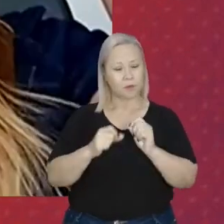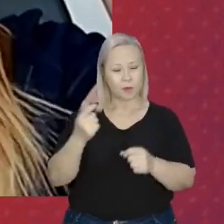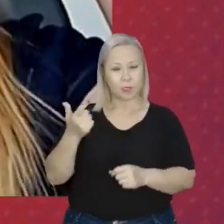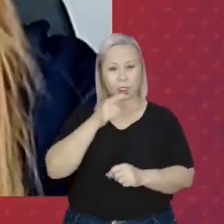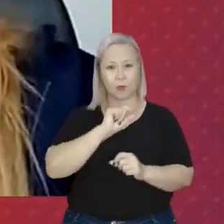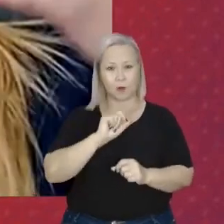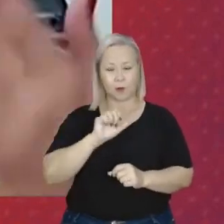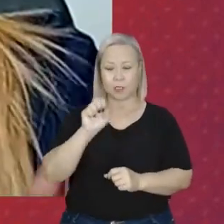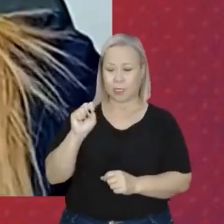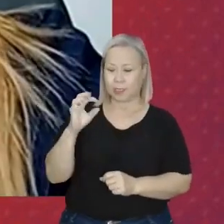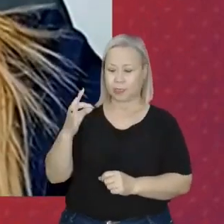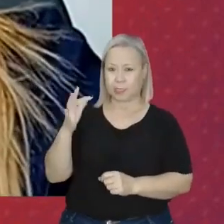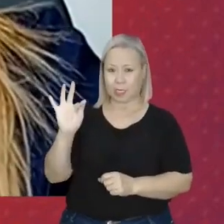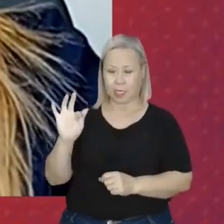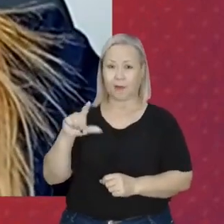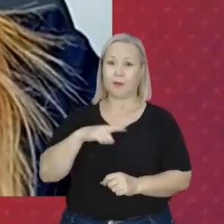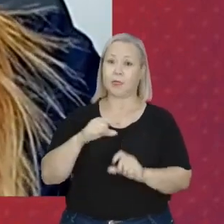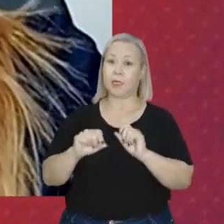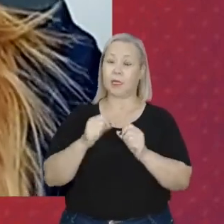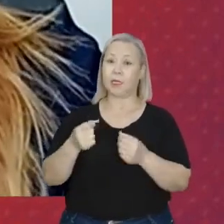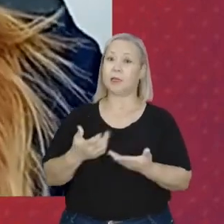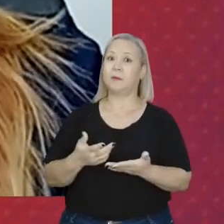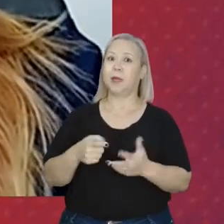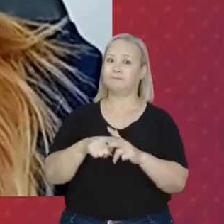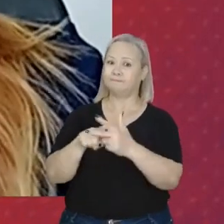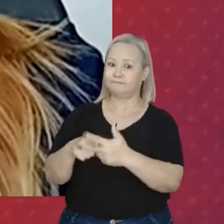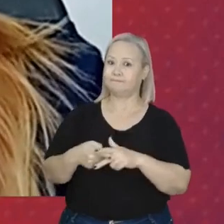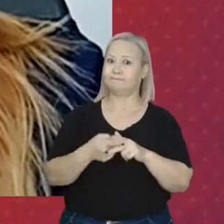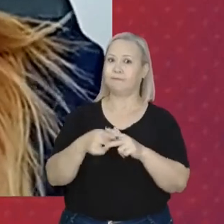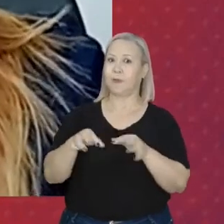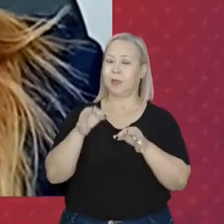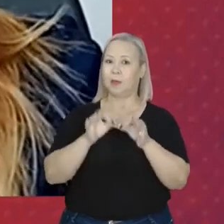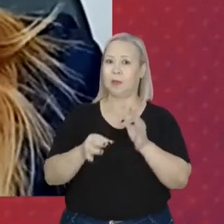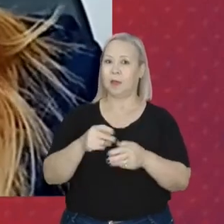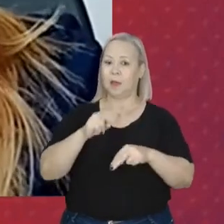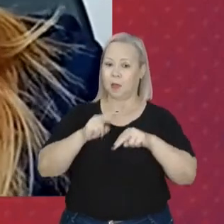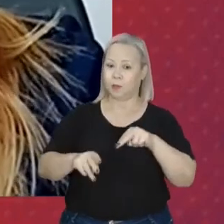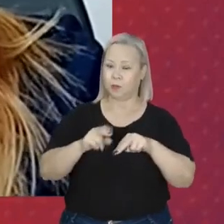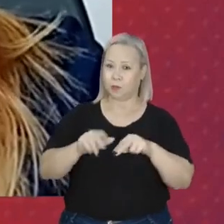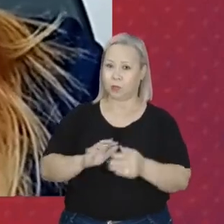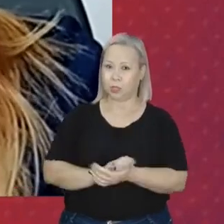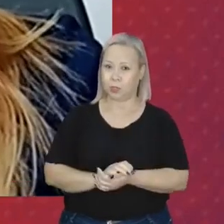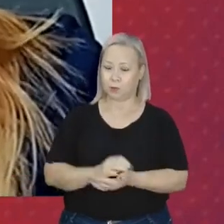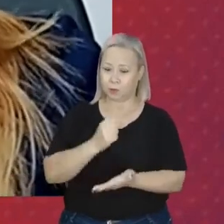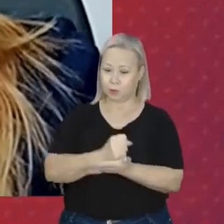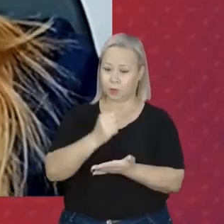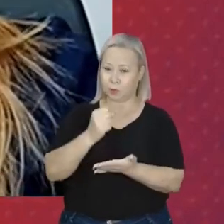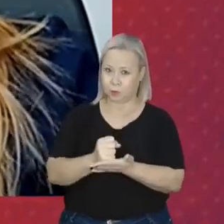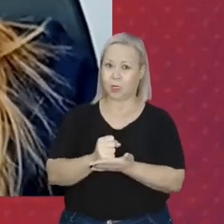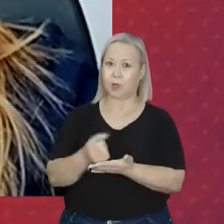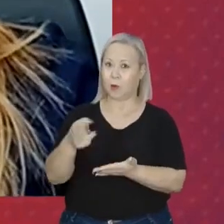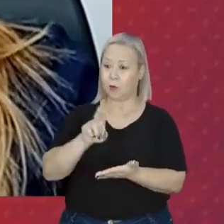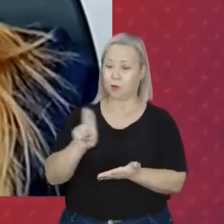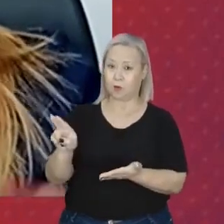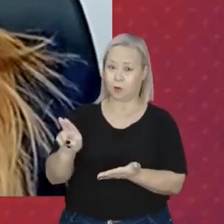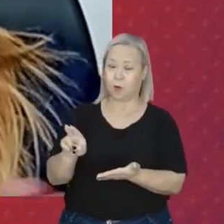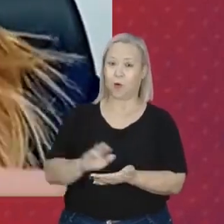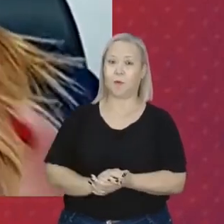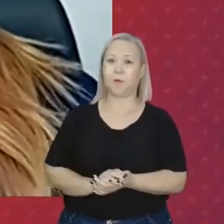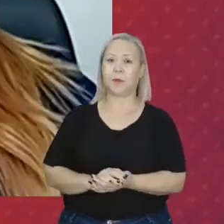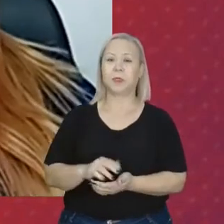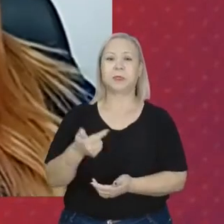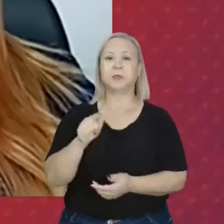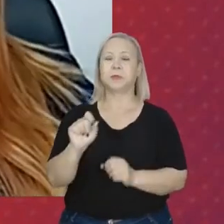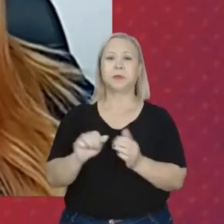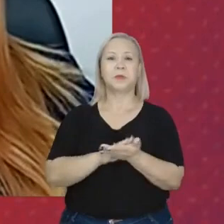governo, e teve a conquista também da retificação, né, de nome e gênero mais facilitada nos cartórios, mas não teve